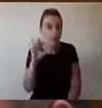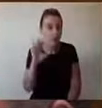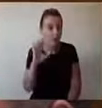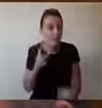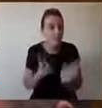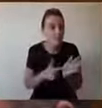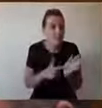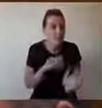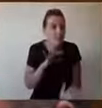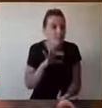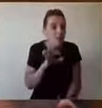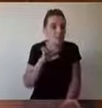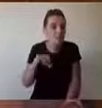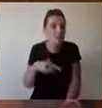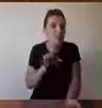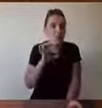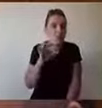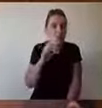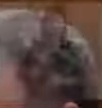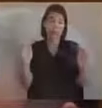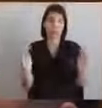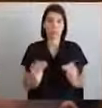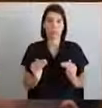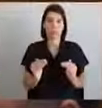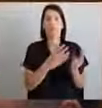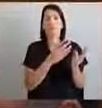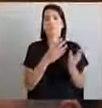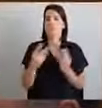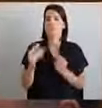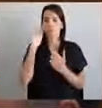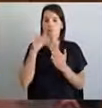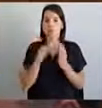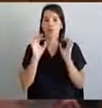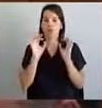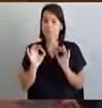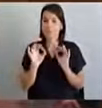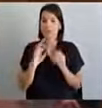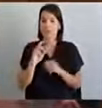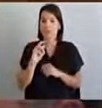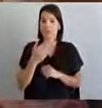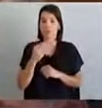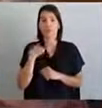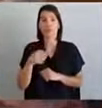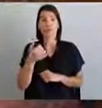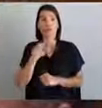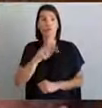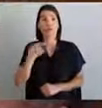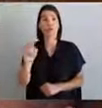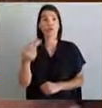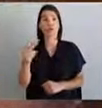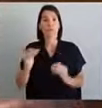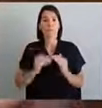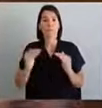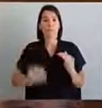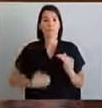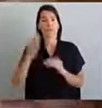euros. Fazendo as contas, vemos que o resultado líquido efetivo está 31,2 milhões de euros abaixo do que se estimava ter em caixa